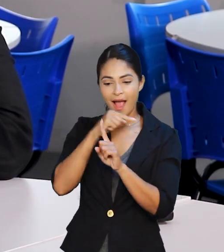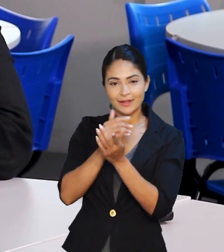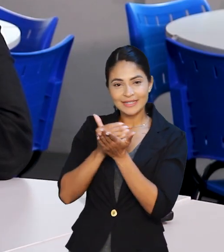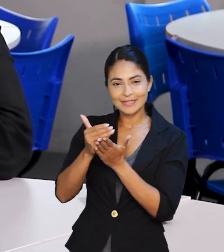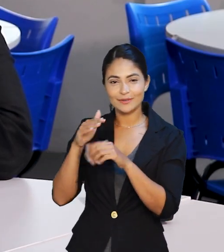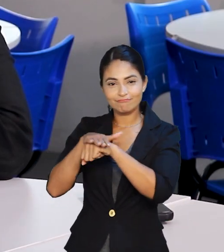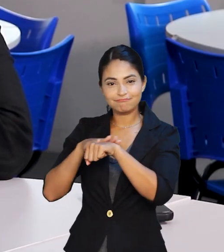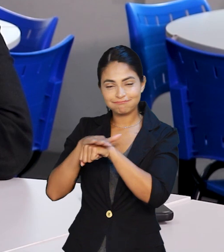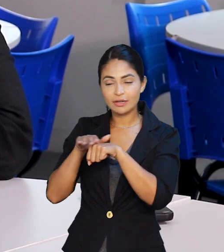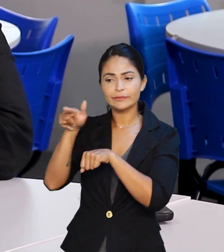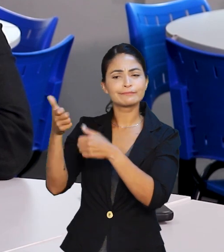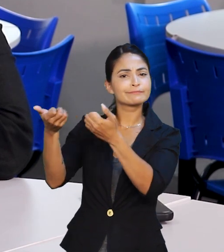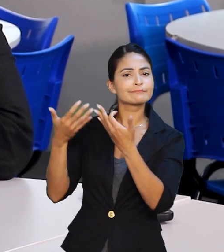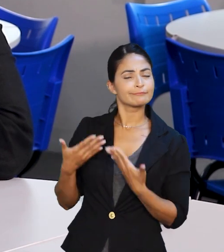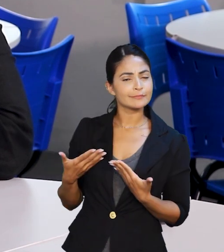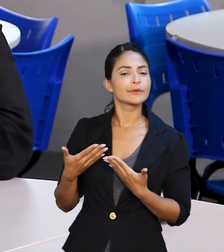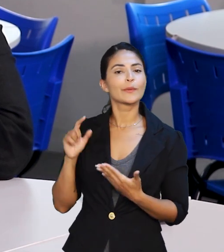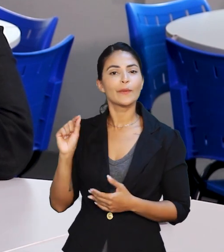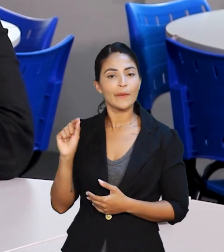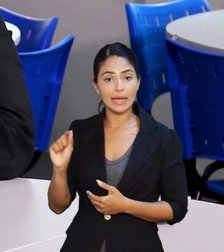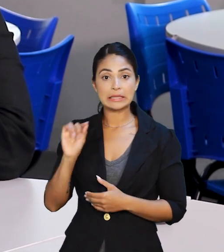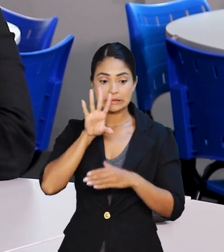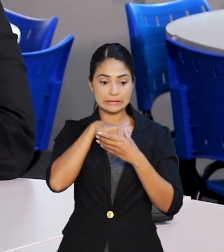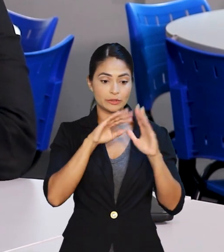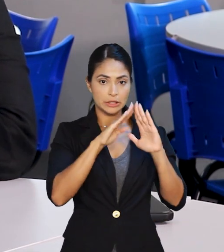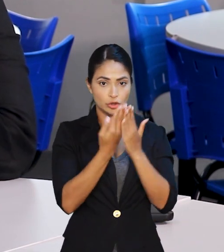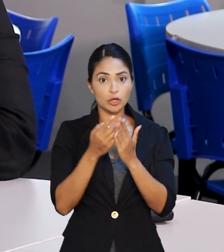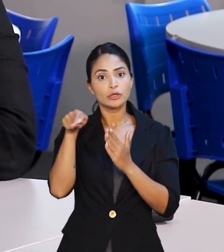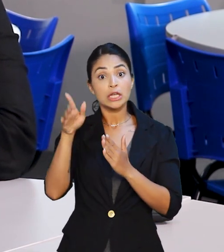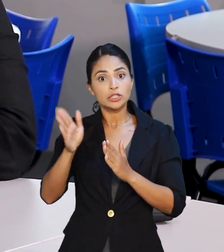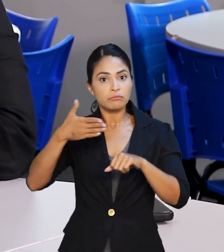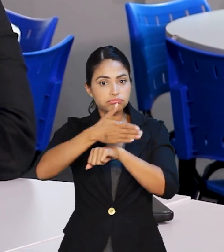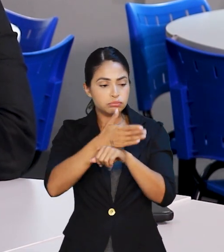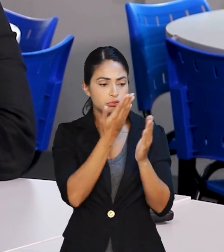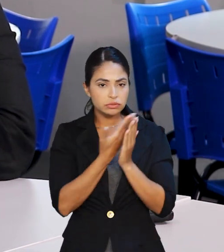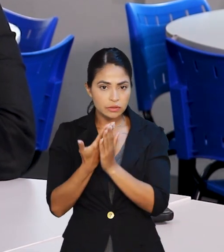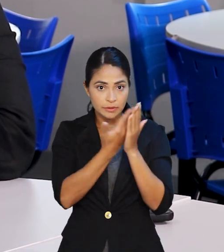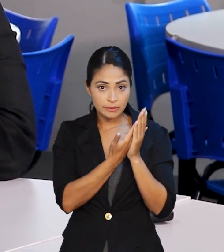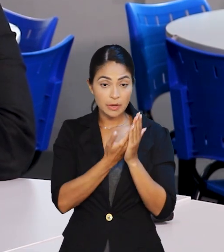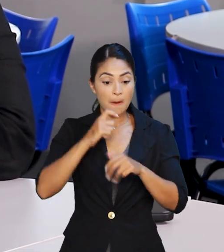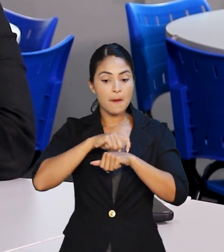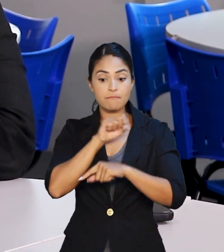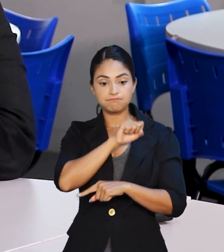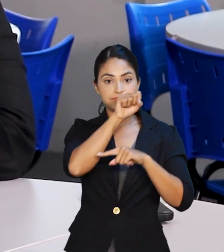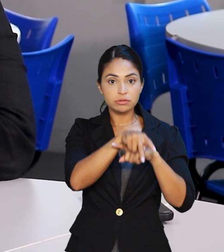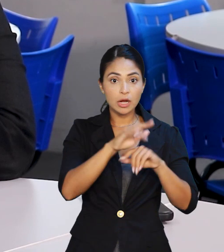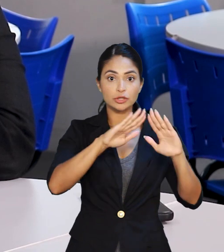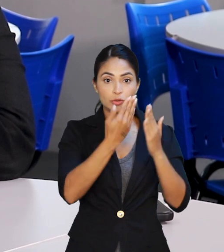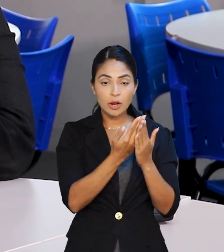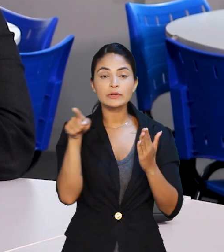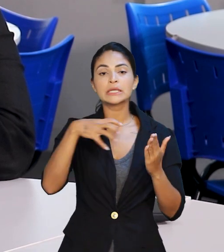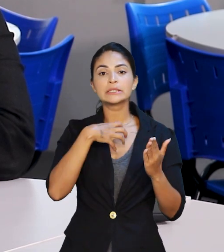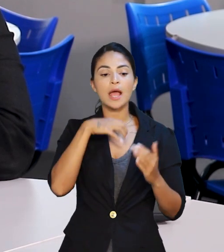nossa conversa, você me disse que nas escolas que você estudou, quando você chegava,